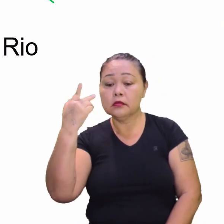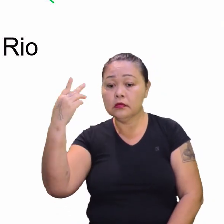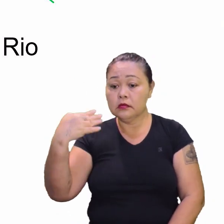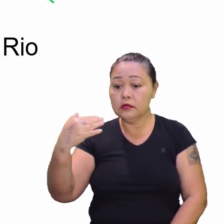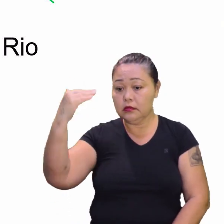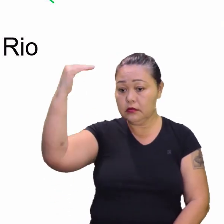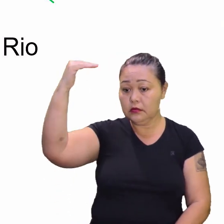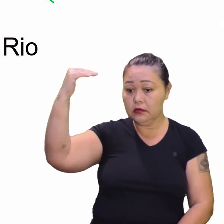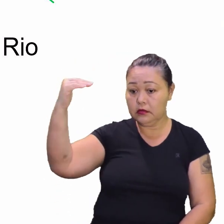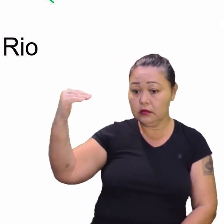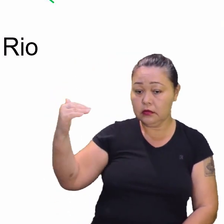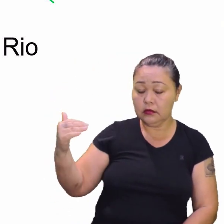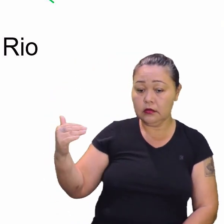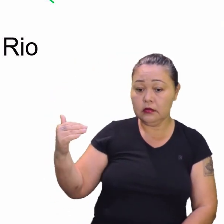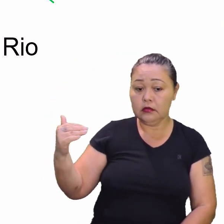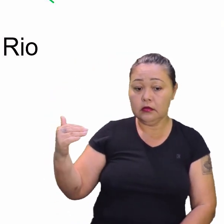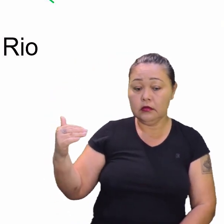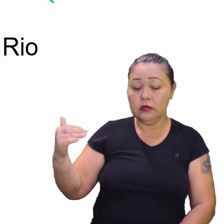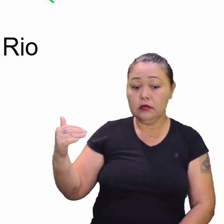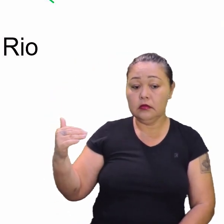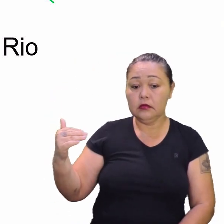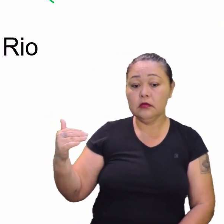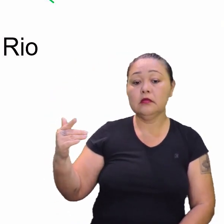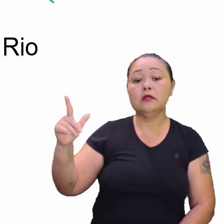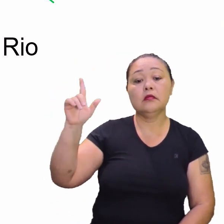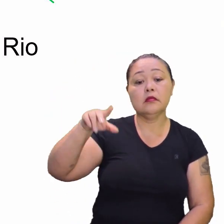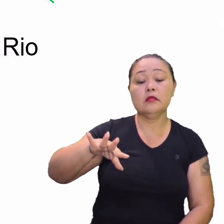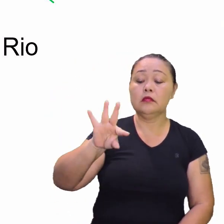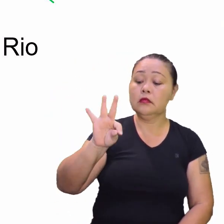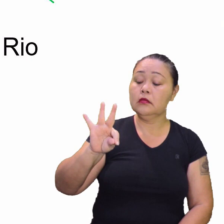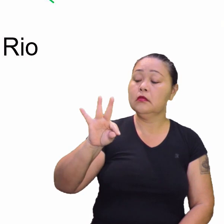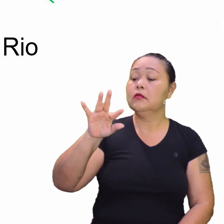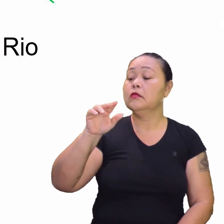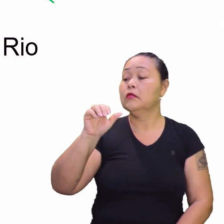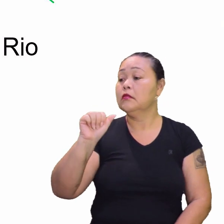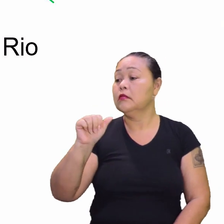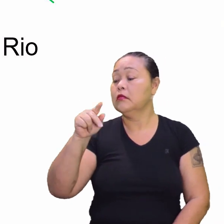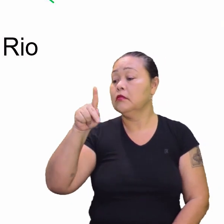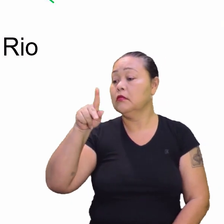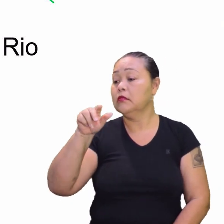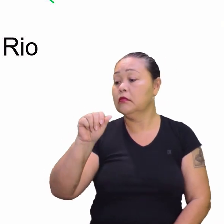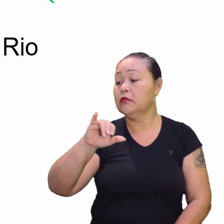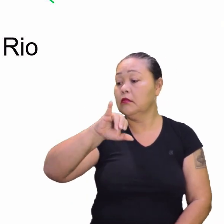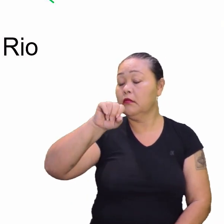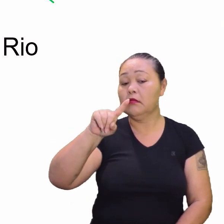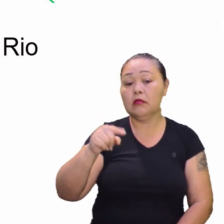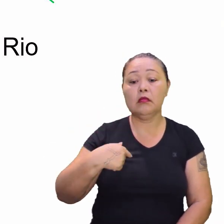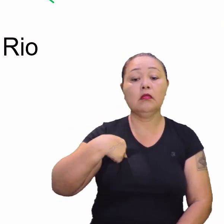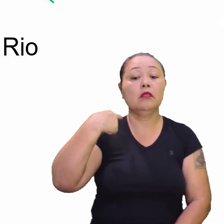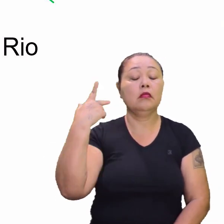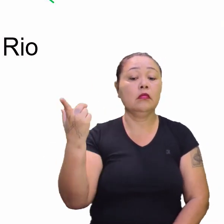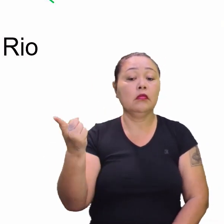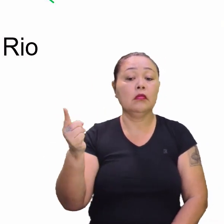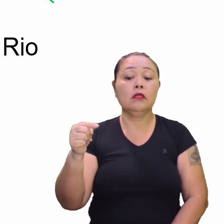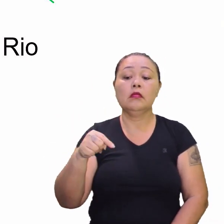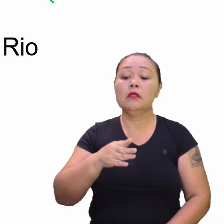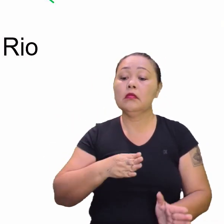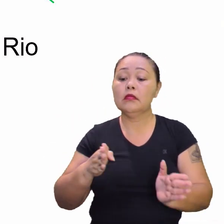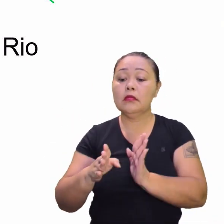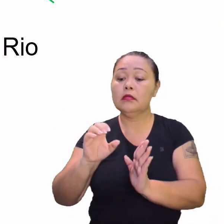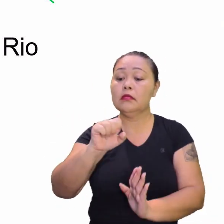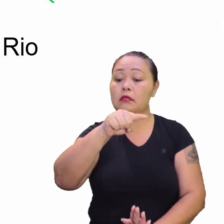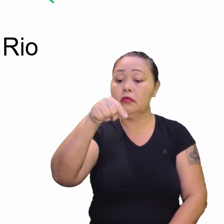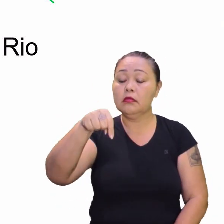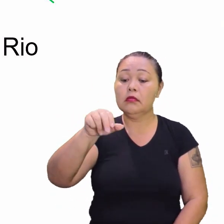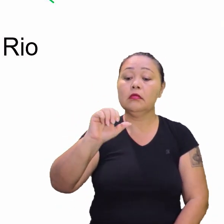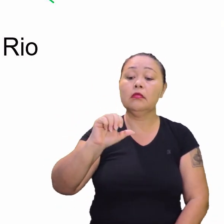nessa página aqui, ó, nessa lâmina, Rio Tapajós, Paraguai, Uruguai, Solimões, São Francisco.